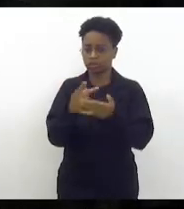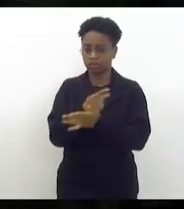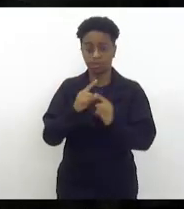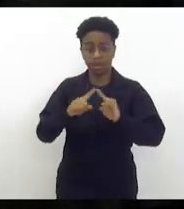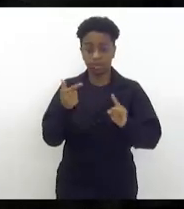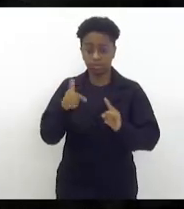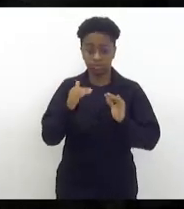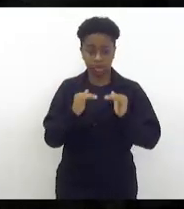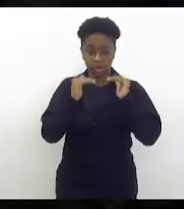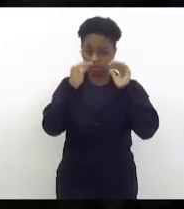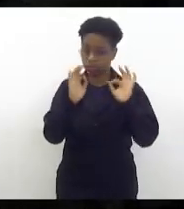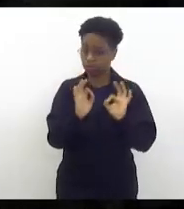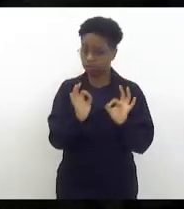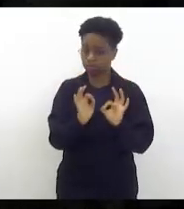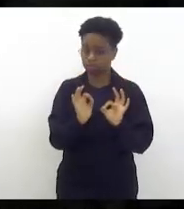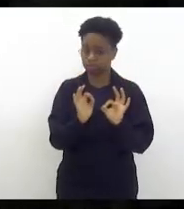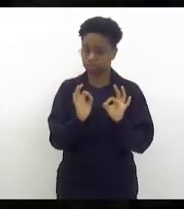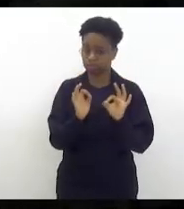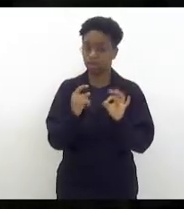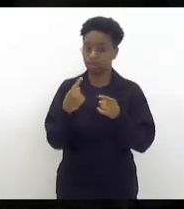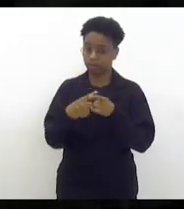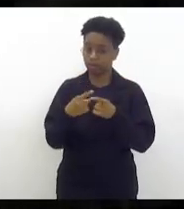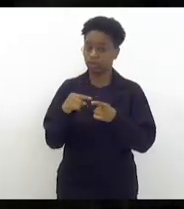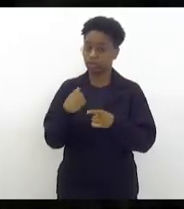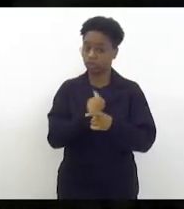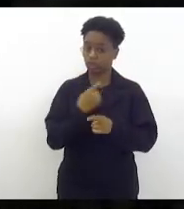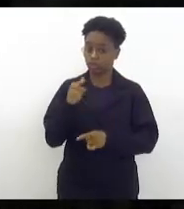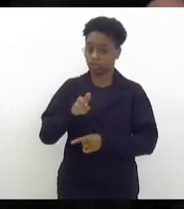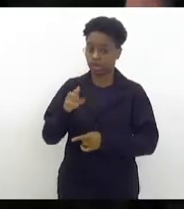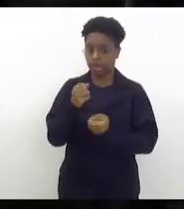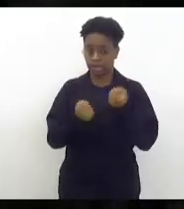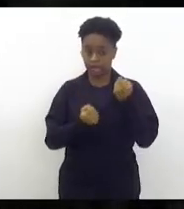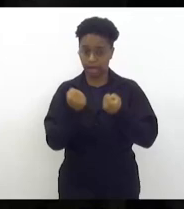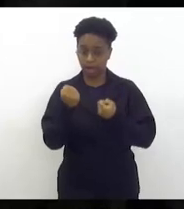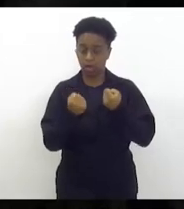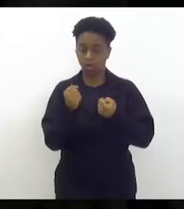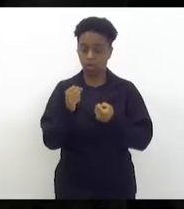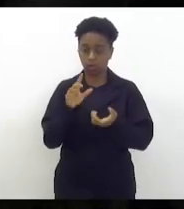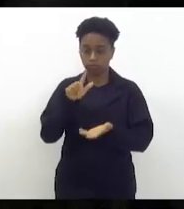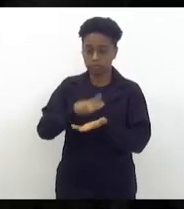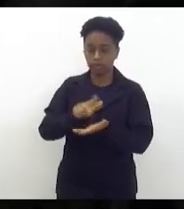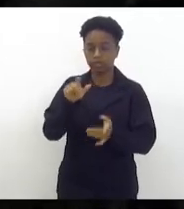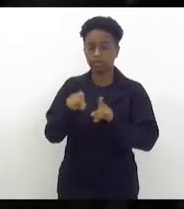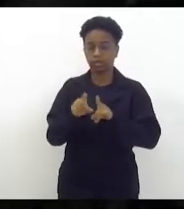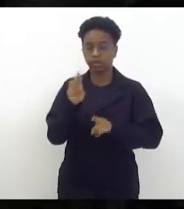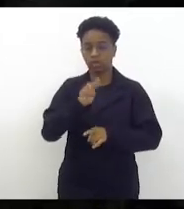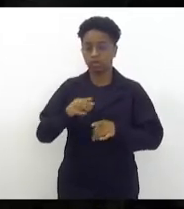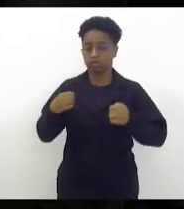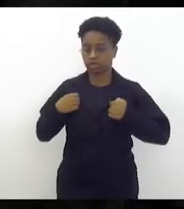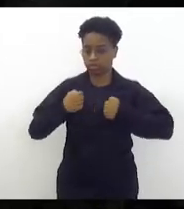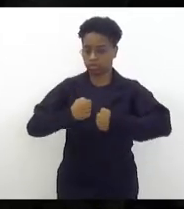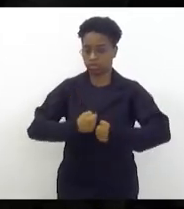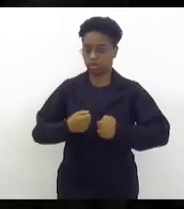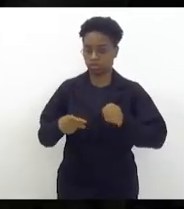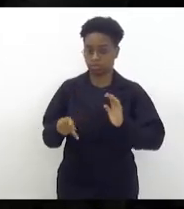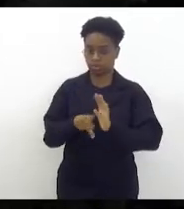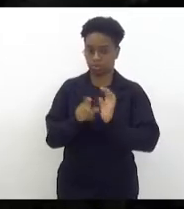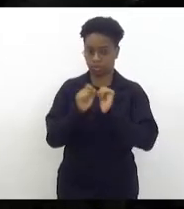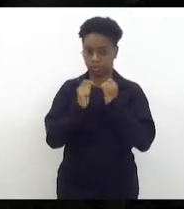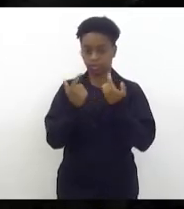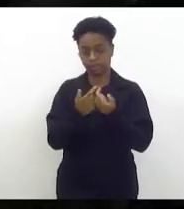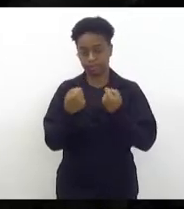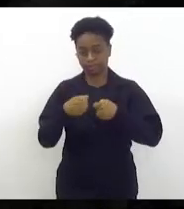tem essa autoridade. Nós estávamos em carros oficiais, trajando o colete da Assembleia Legislativa, caracterizados, ele tem que respeitar o